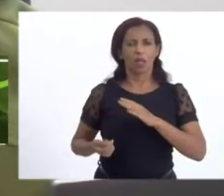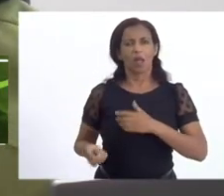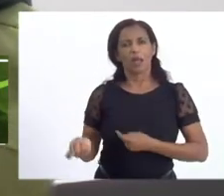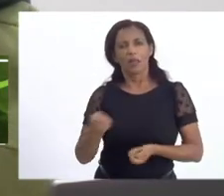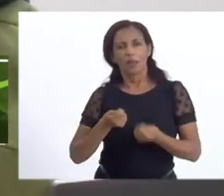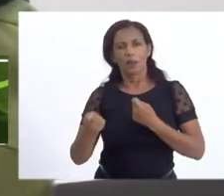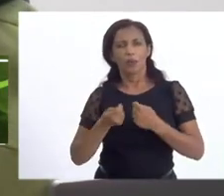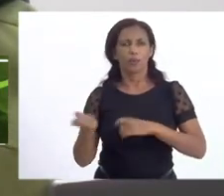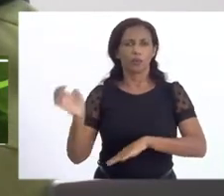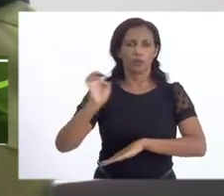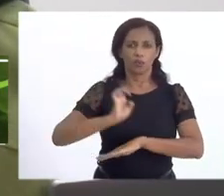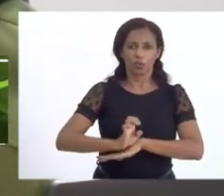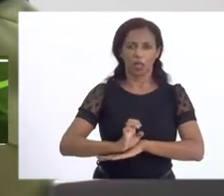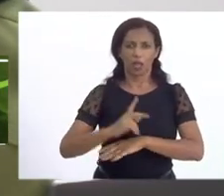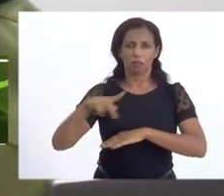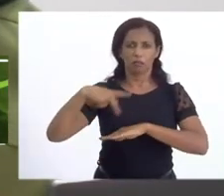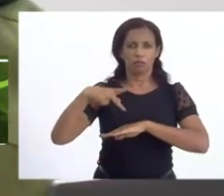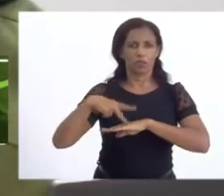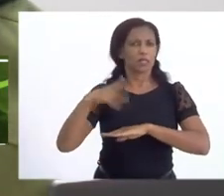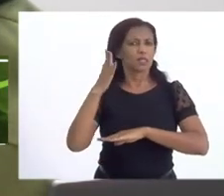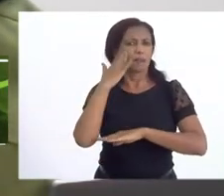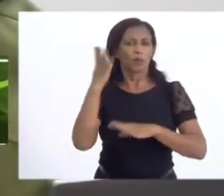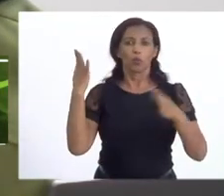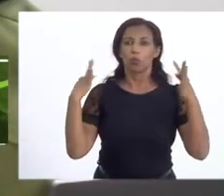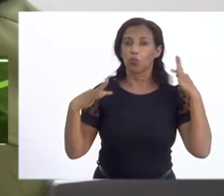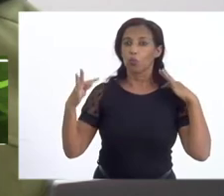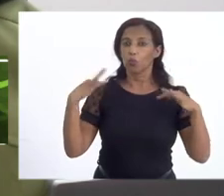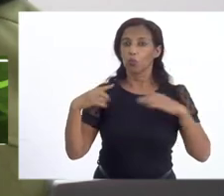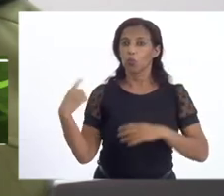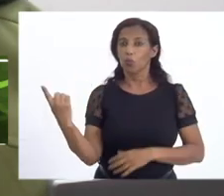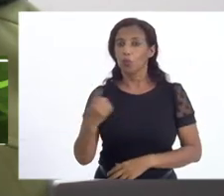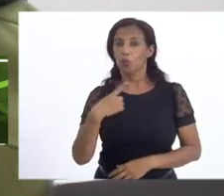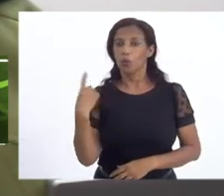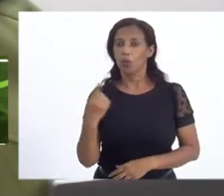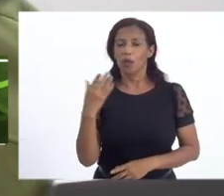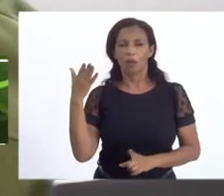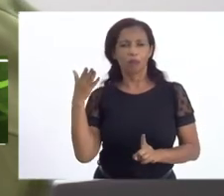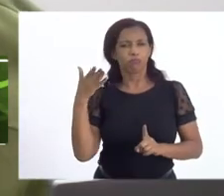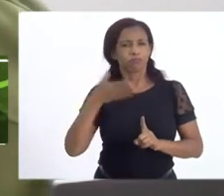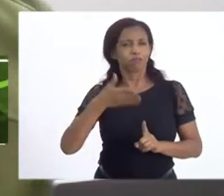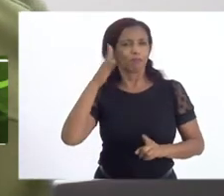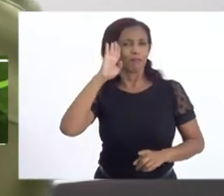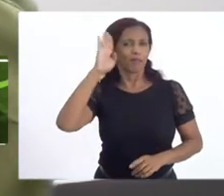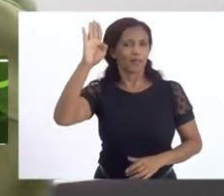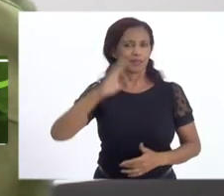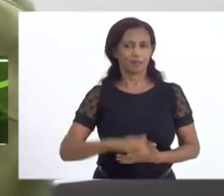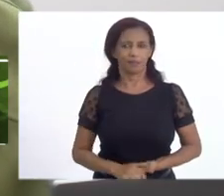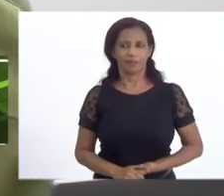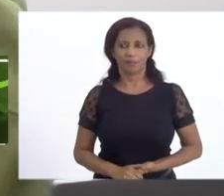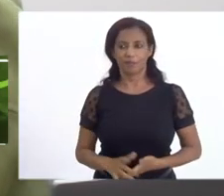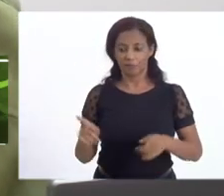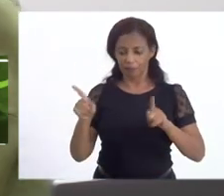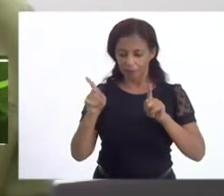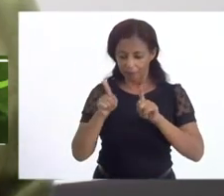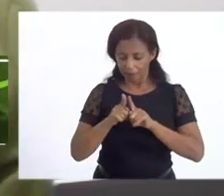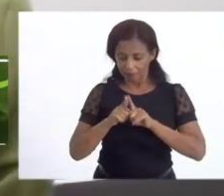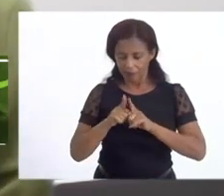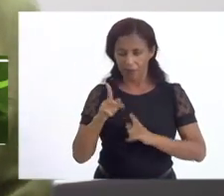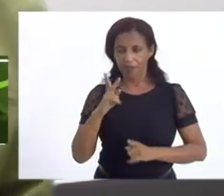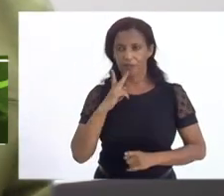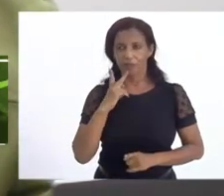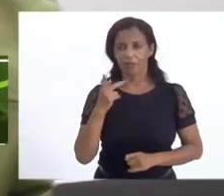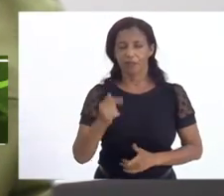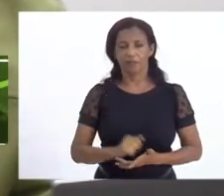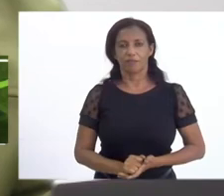país, do nosso estado, sabendo que o turismo é o nosso fator primordial. Queria deixar para vocês que vamos